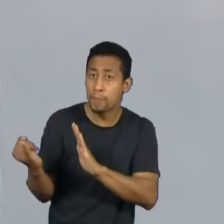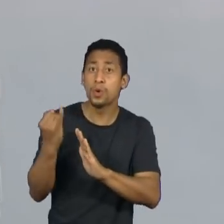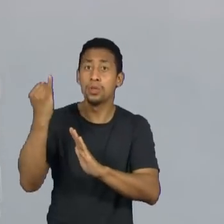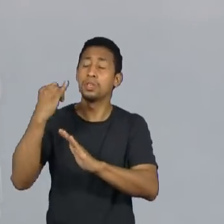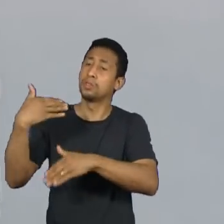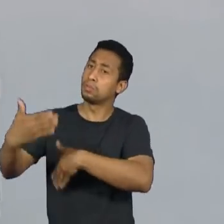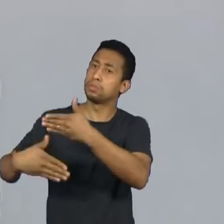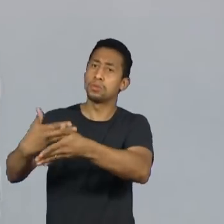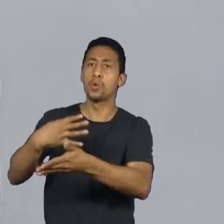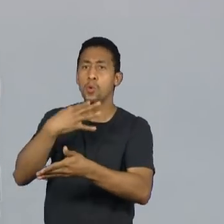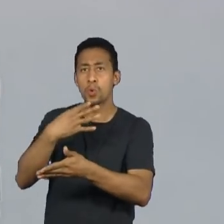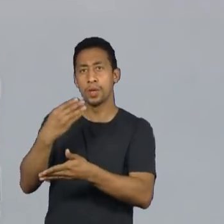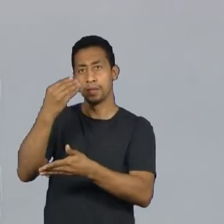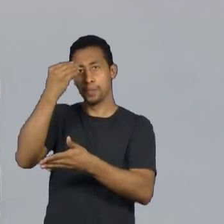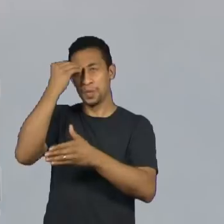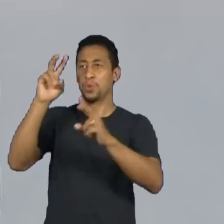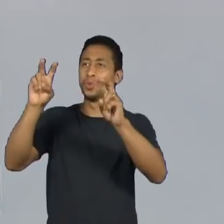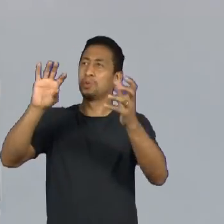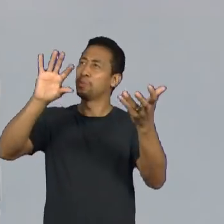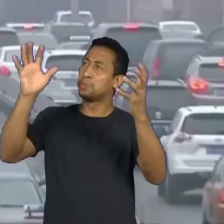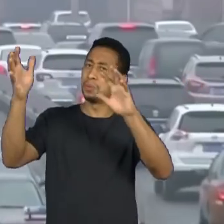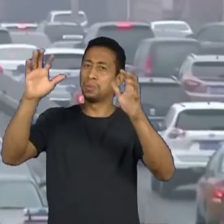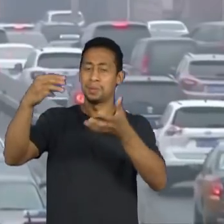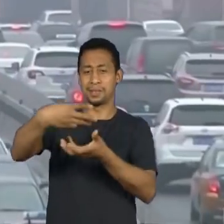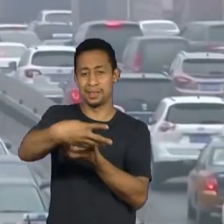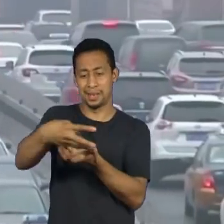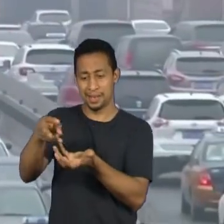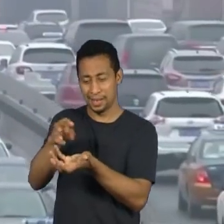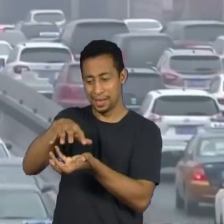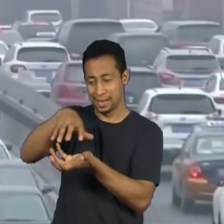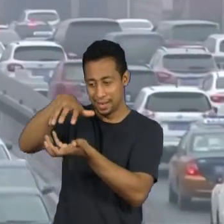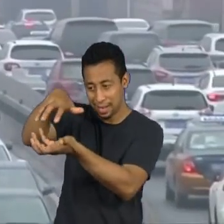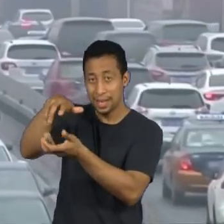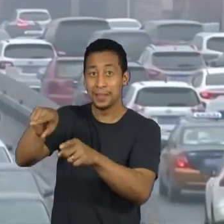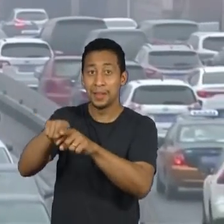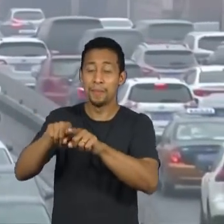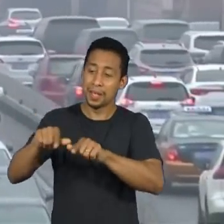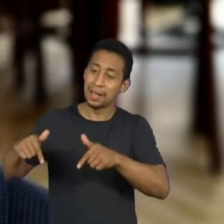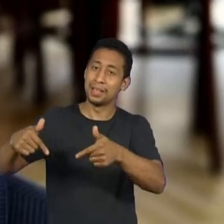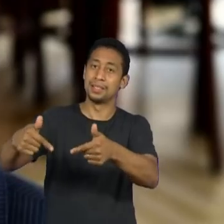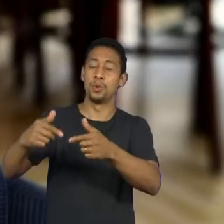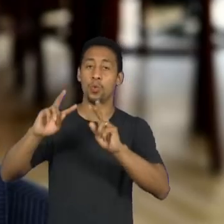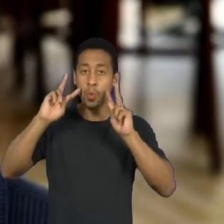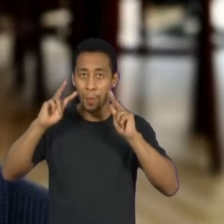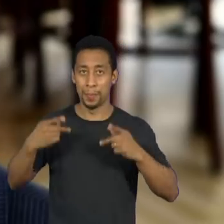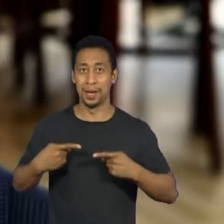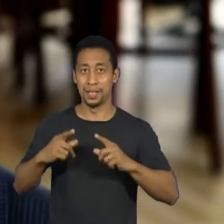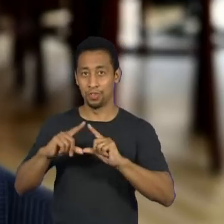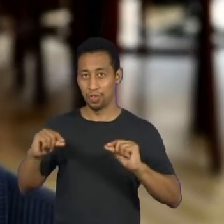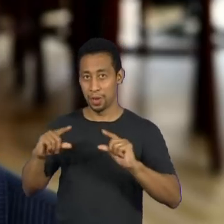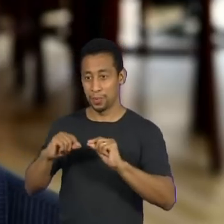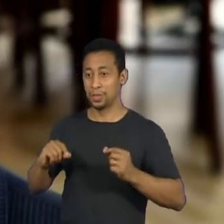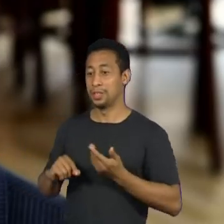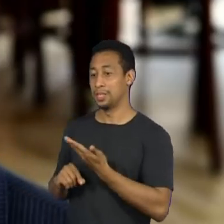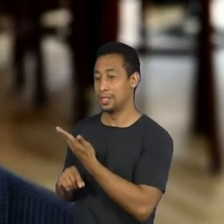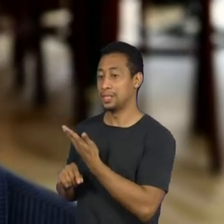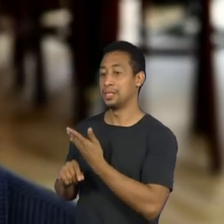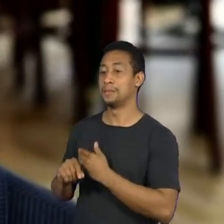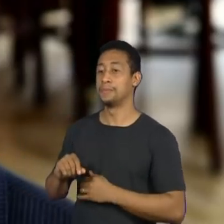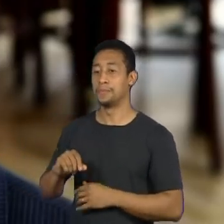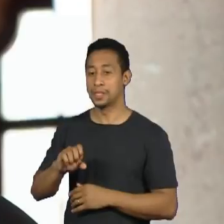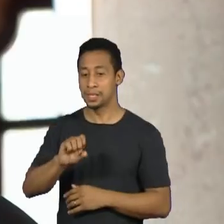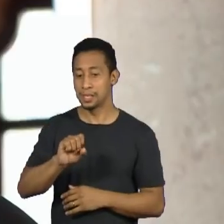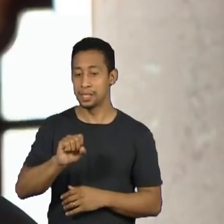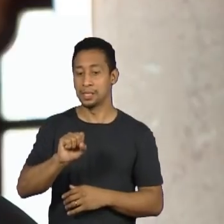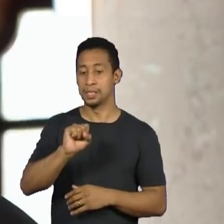do conhecimento sobre o clima da Terra e os impactos das ações humanas. O japonês Syukuro